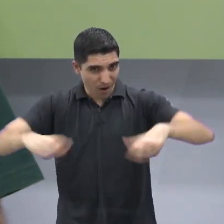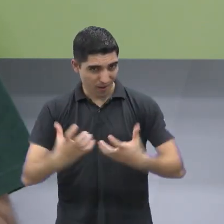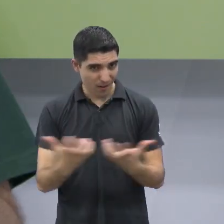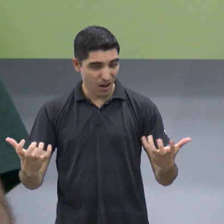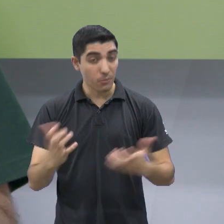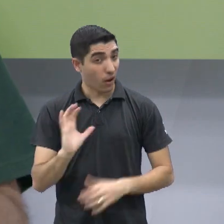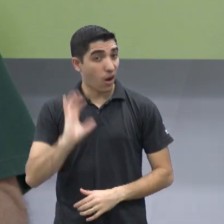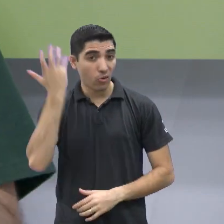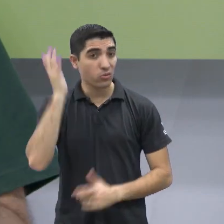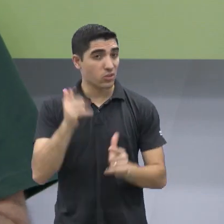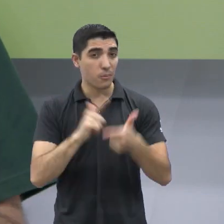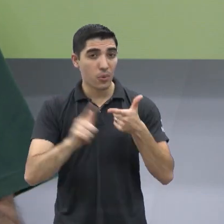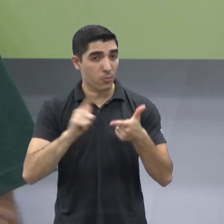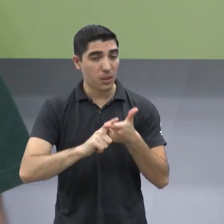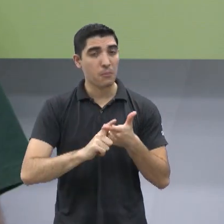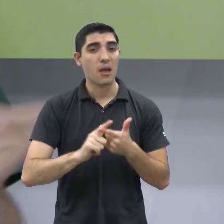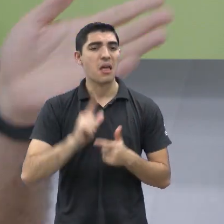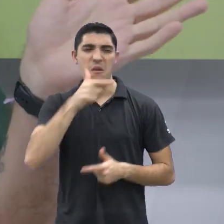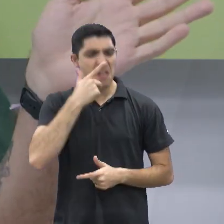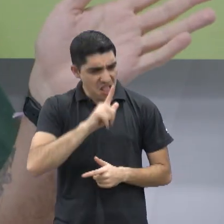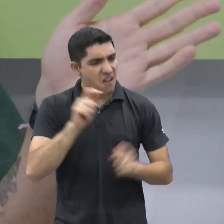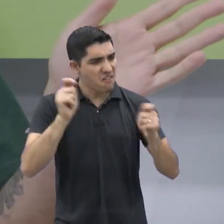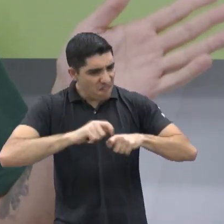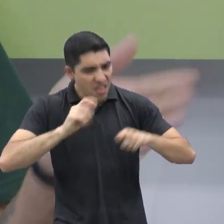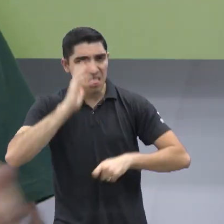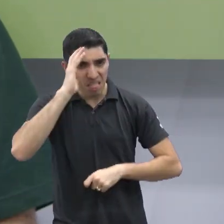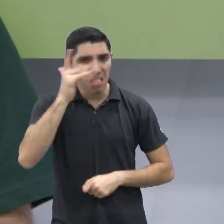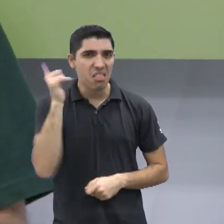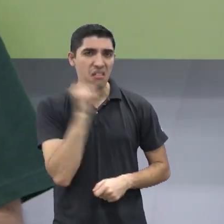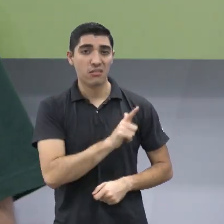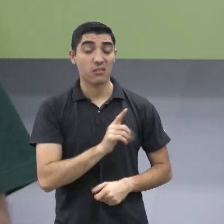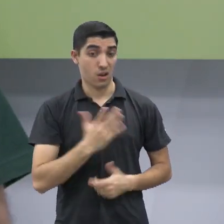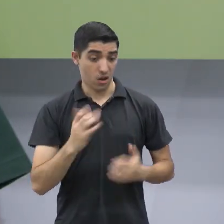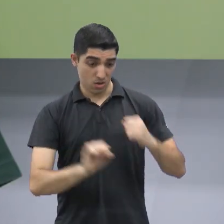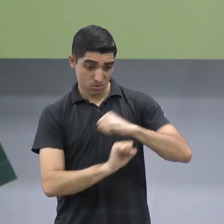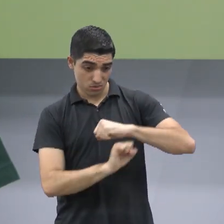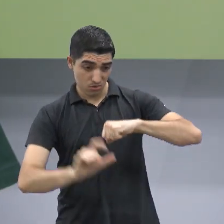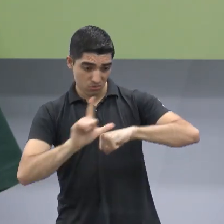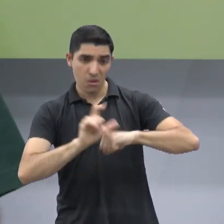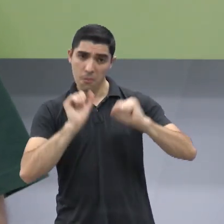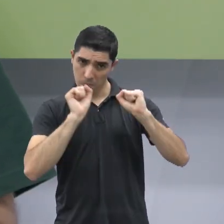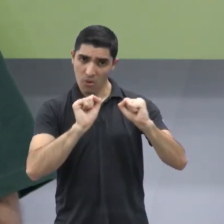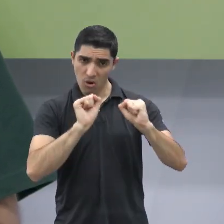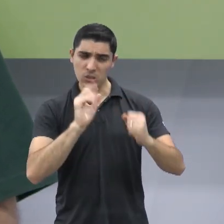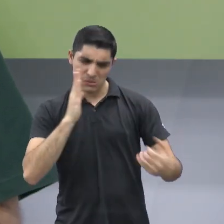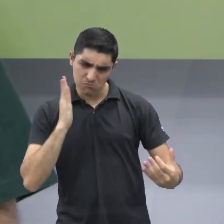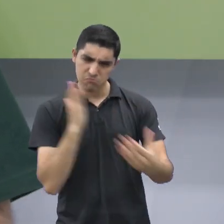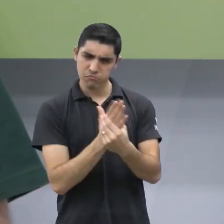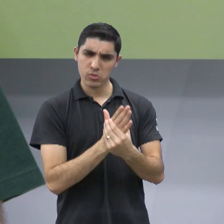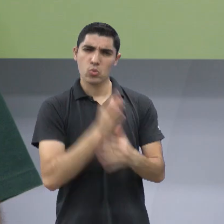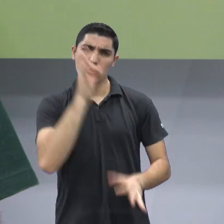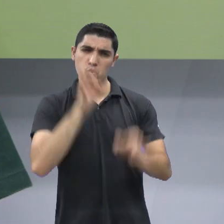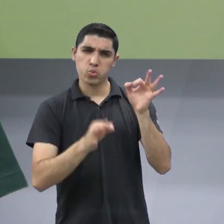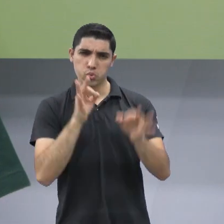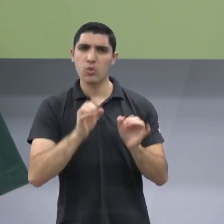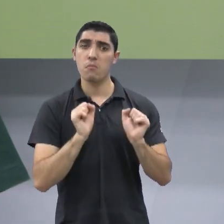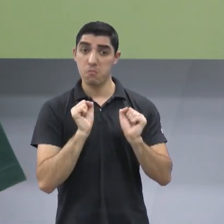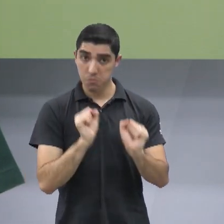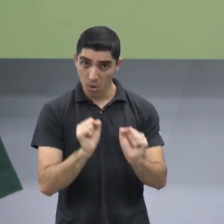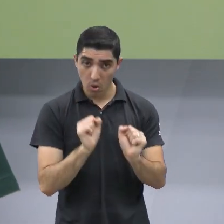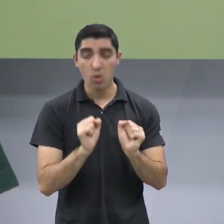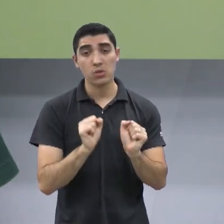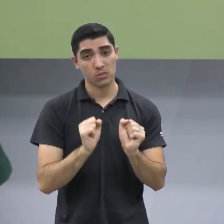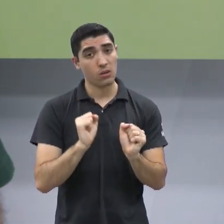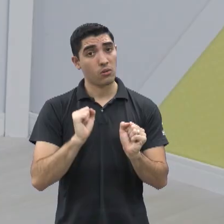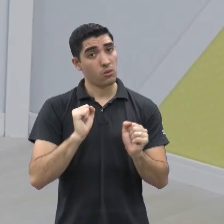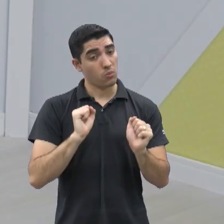pessoal falou, não, vamos fazer que vai dar certo. Se o São Lourenço quiser, pode até entrar na justiça aí, tentar embargar o campeonato, sei lá, pode dar até o problema para o campeonato do